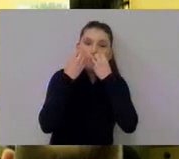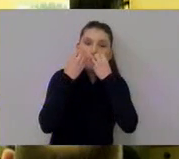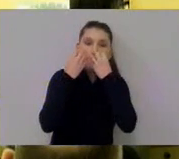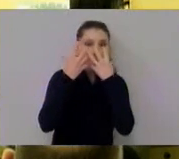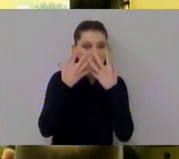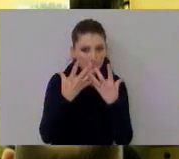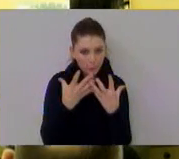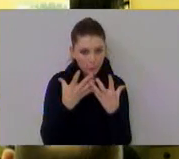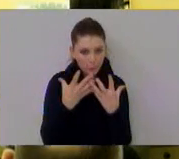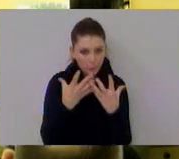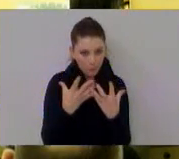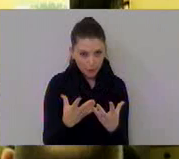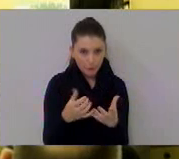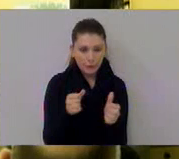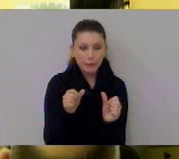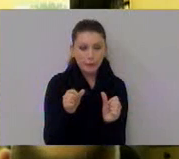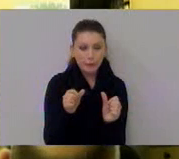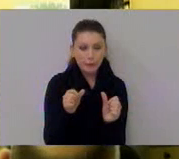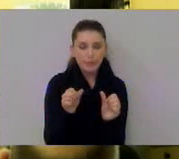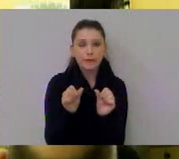Ontem falei